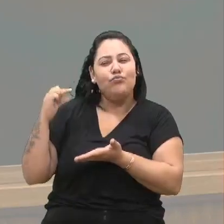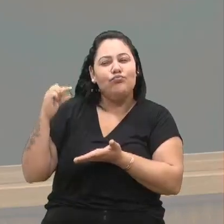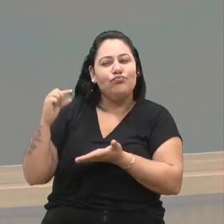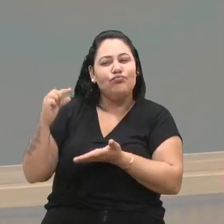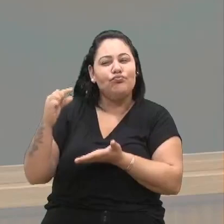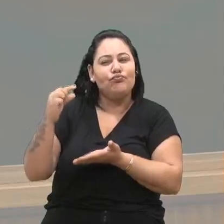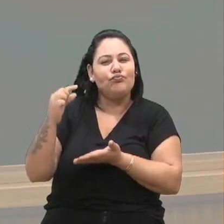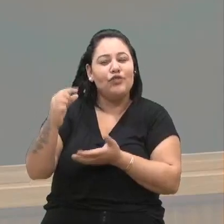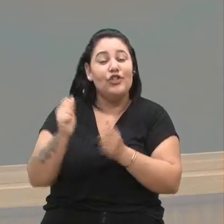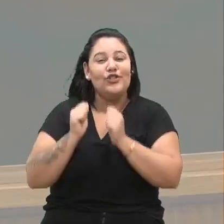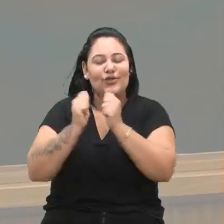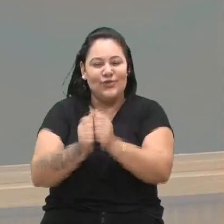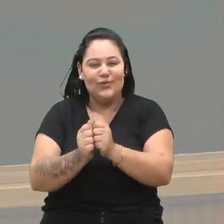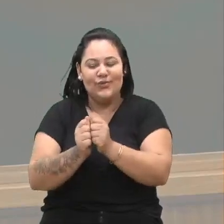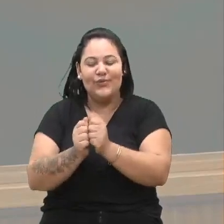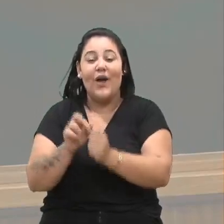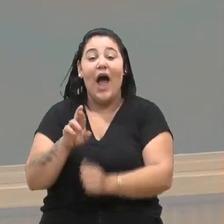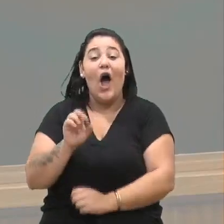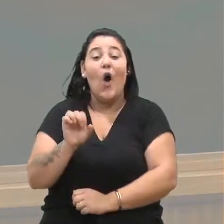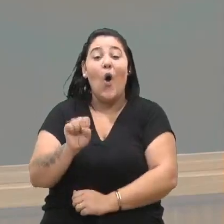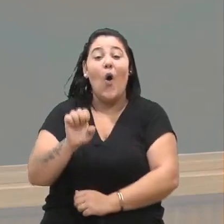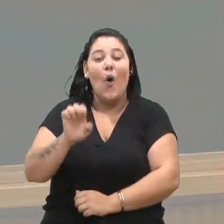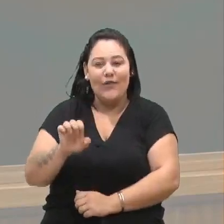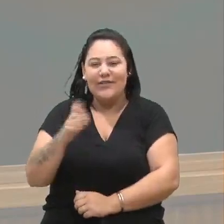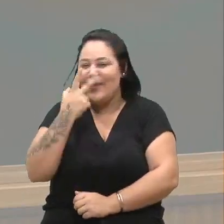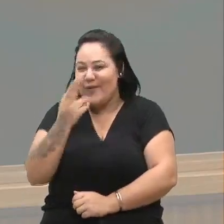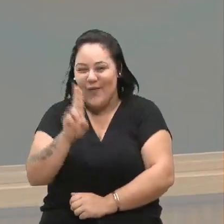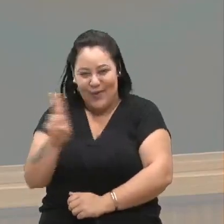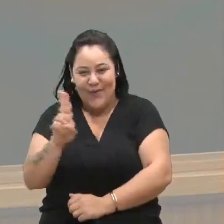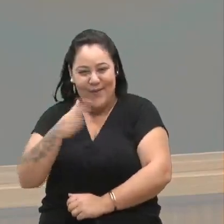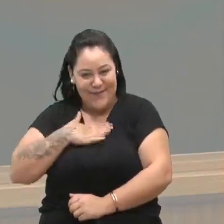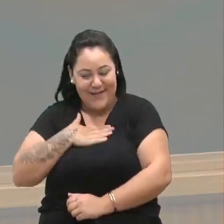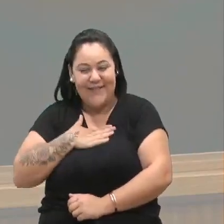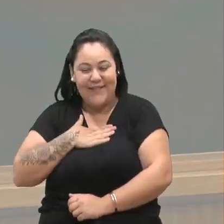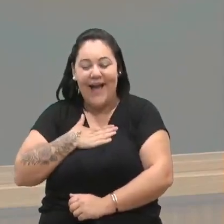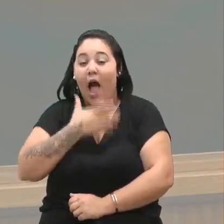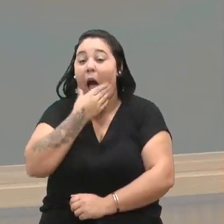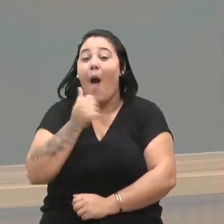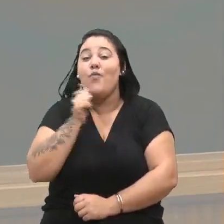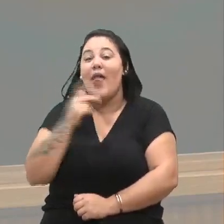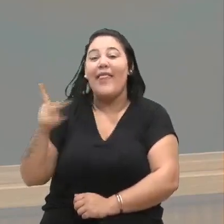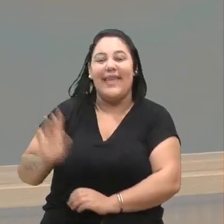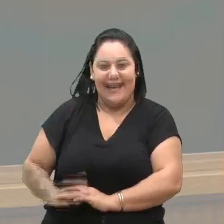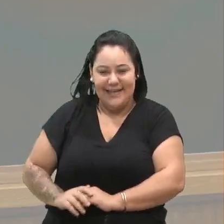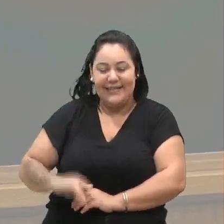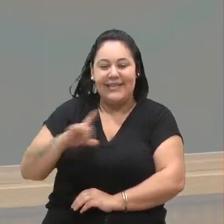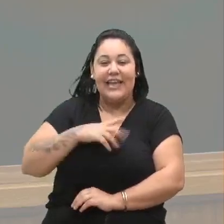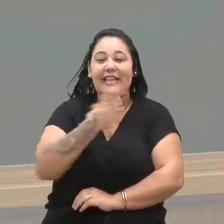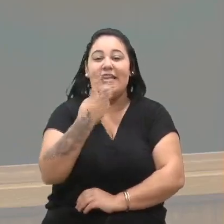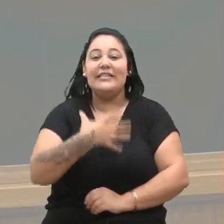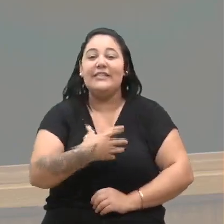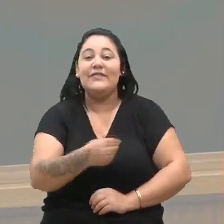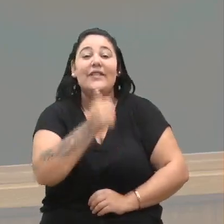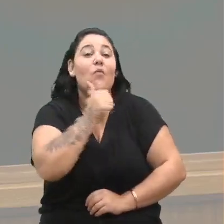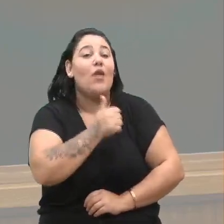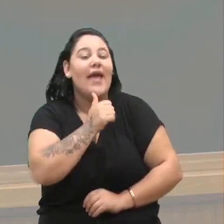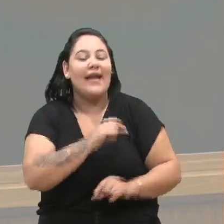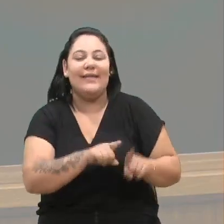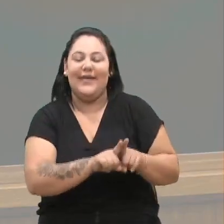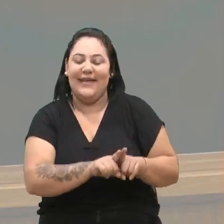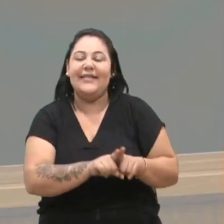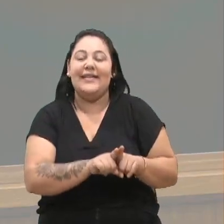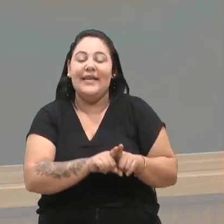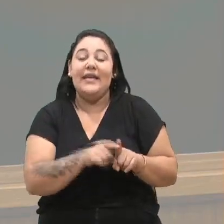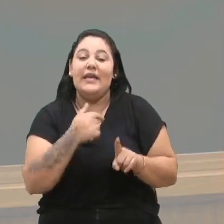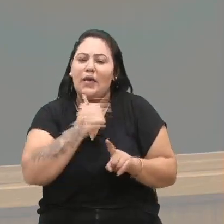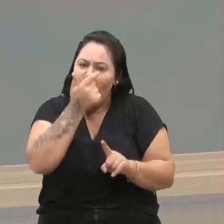minha xará, né, a companheira, a esposa dele há muito tempo também, tem 3 filhas, né? E eu acho